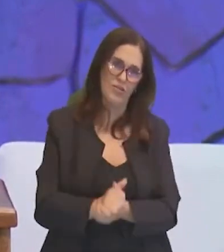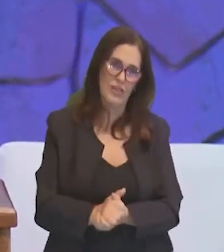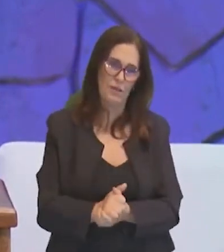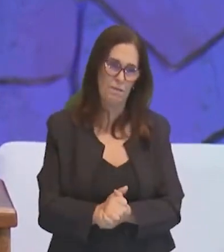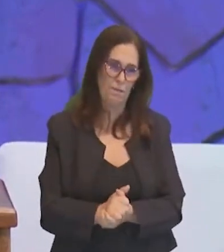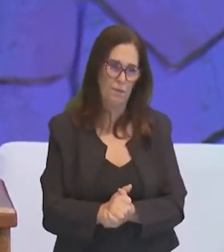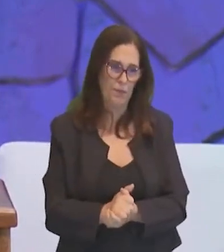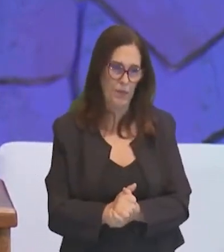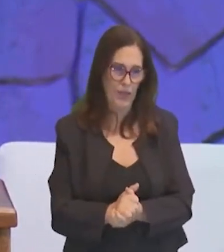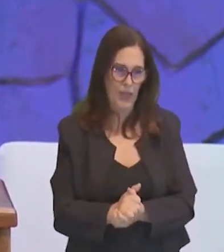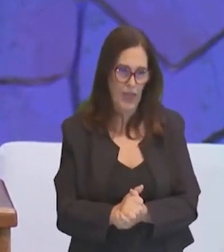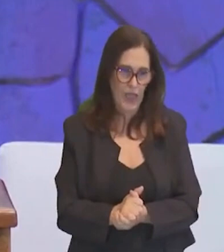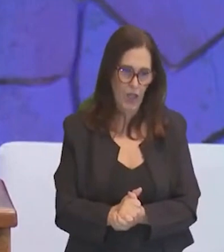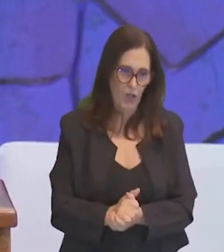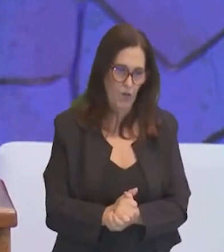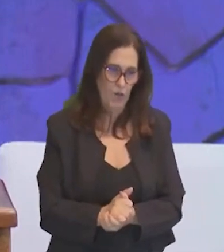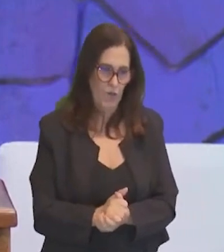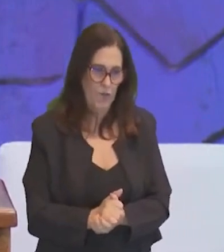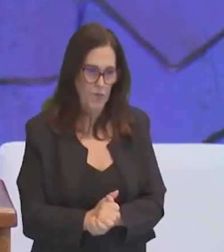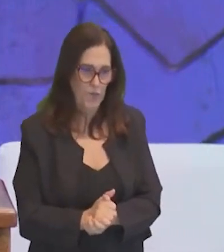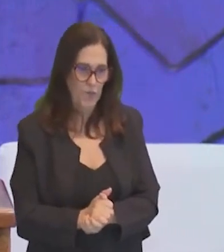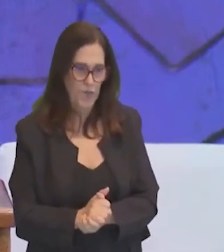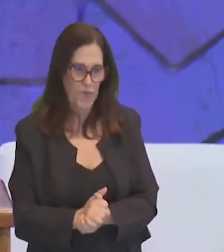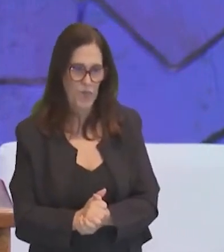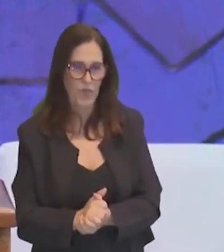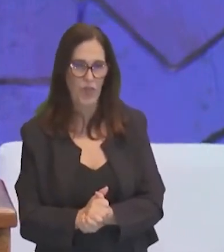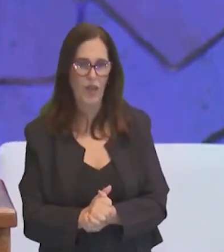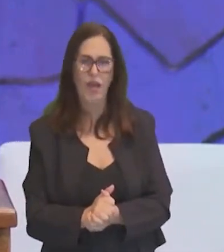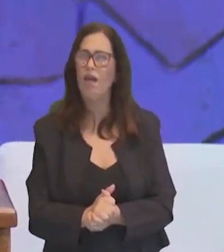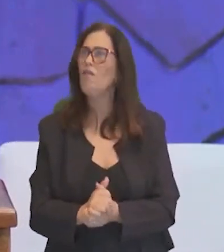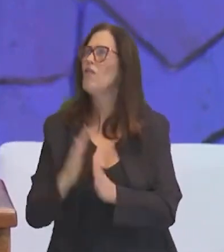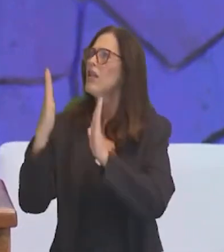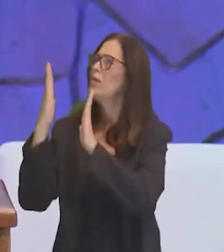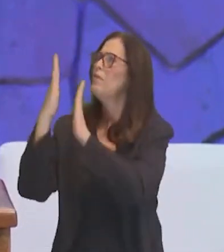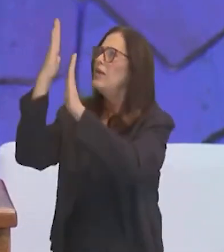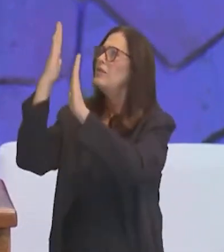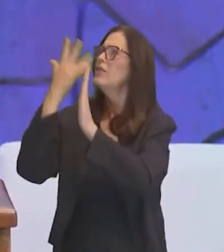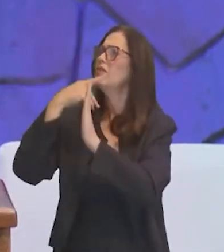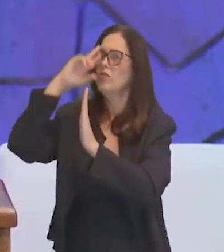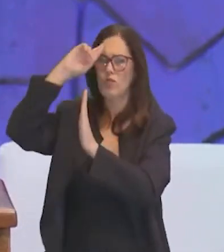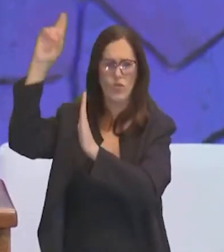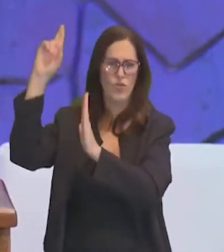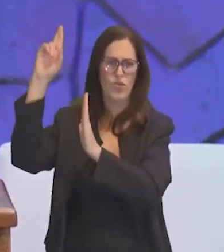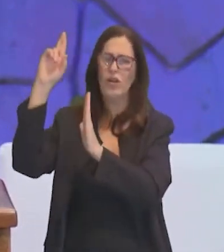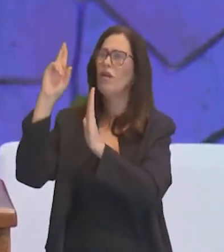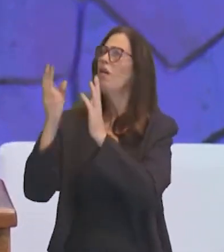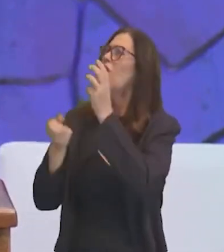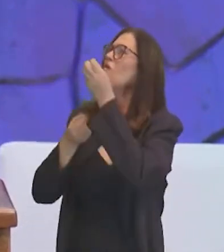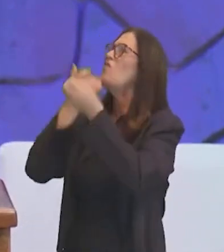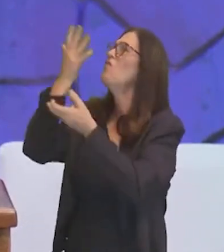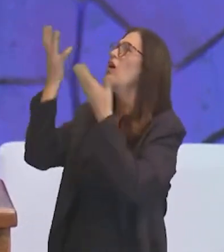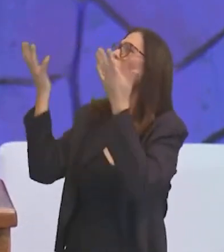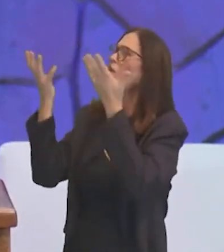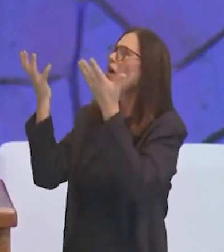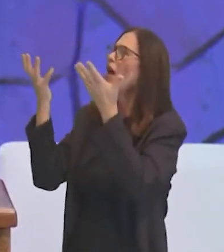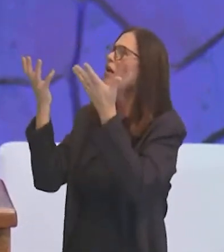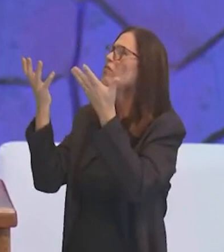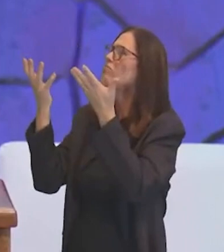Se coloque na presença do Senhor e diga a Deus que você quer